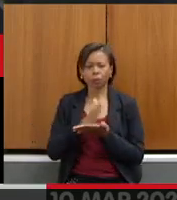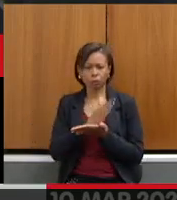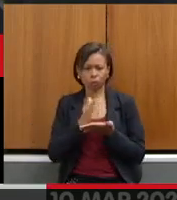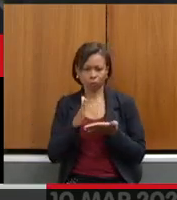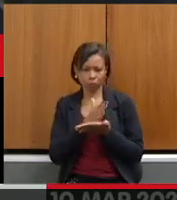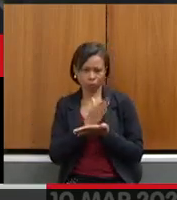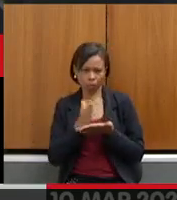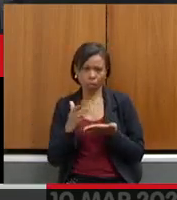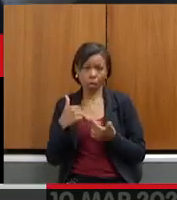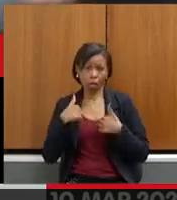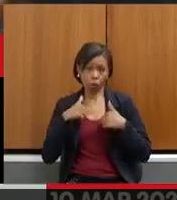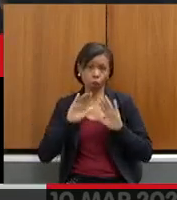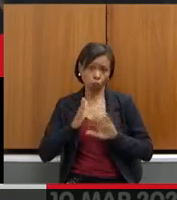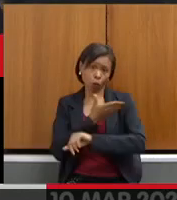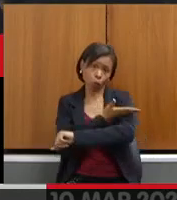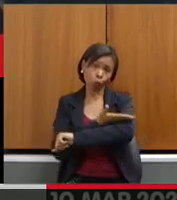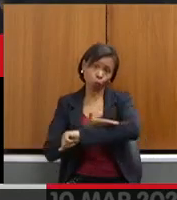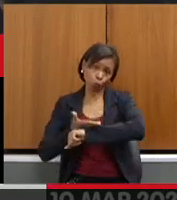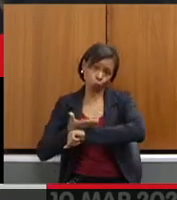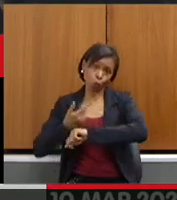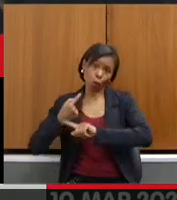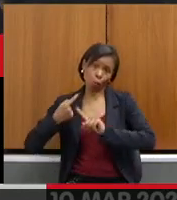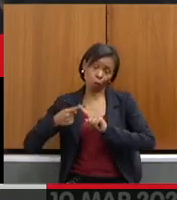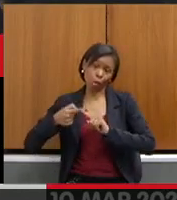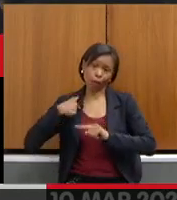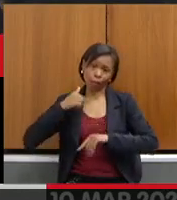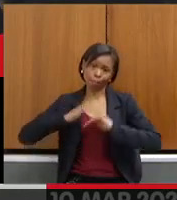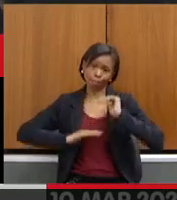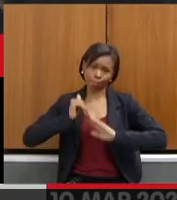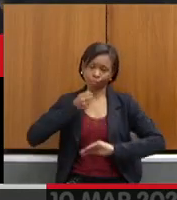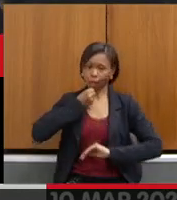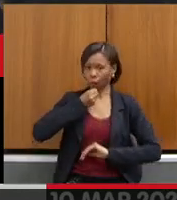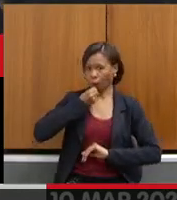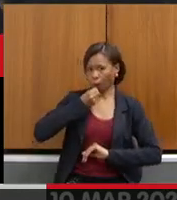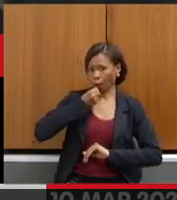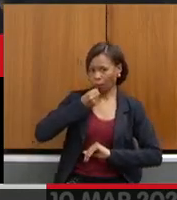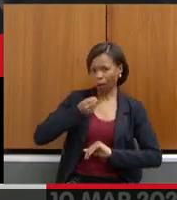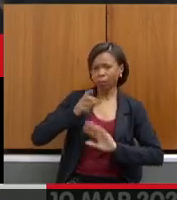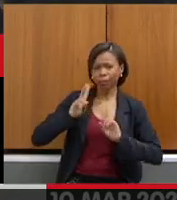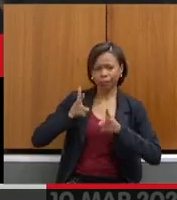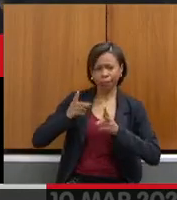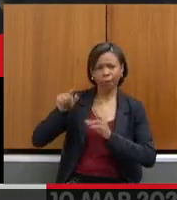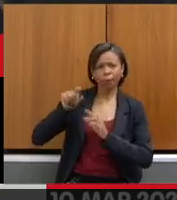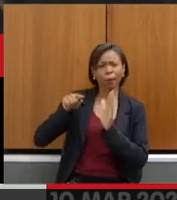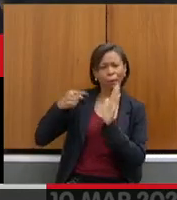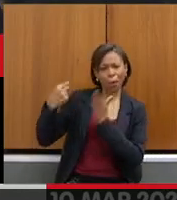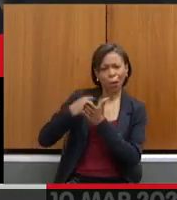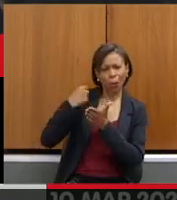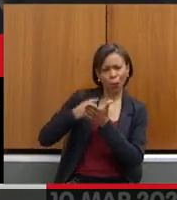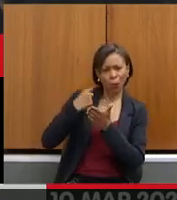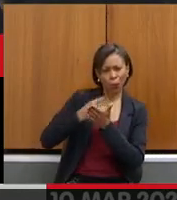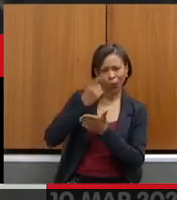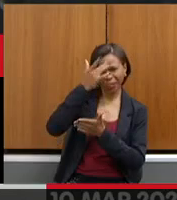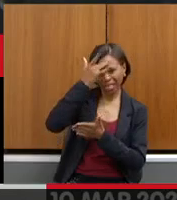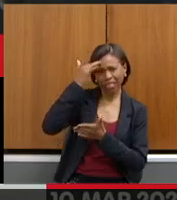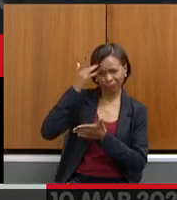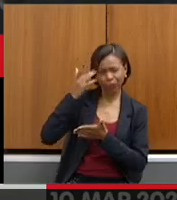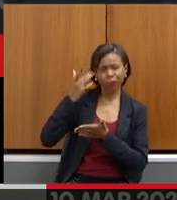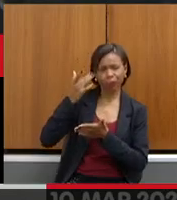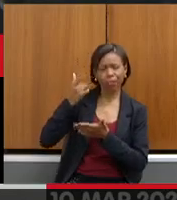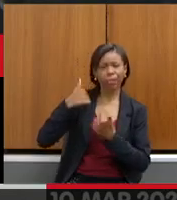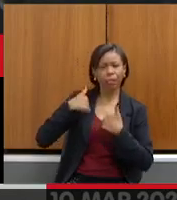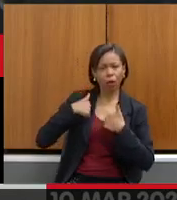tenho a prática como repórter e repórter de um programa que recebe muitas perguntas do espectador então busquei